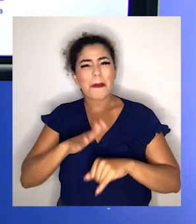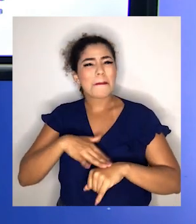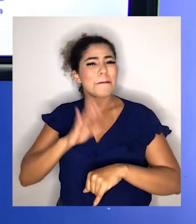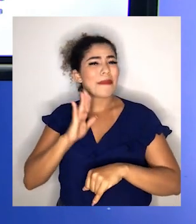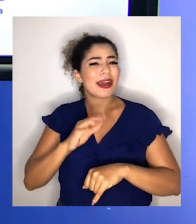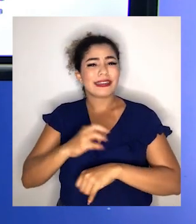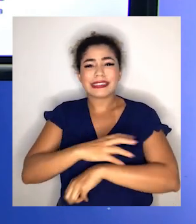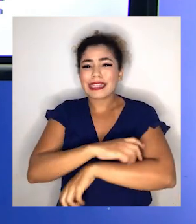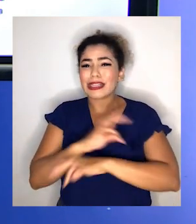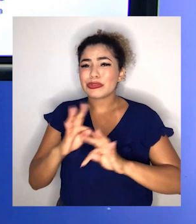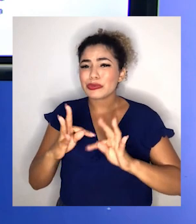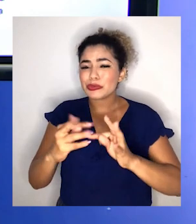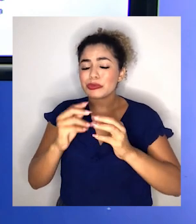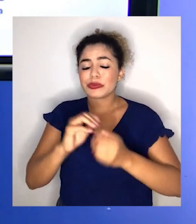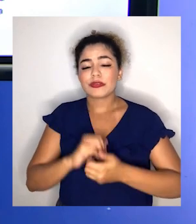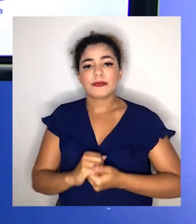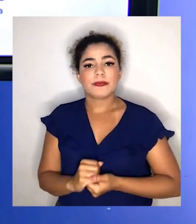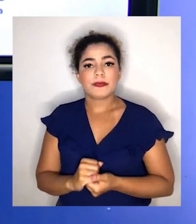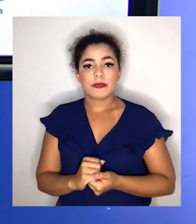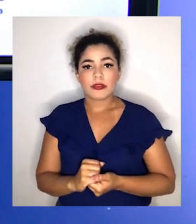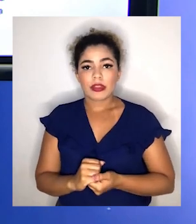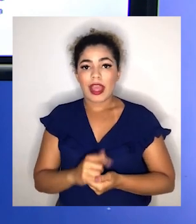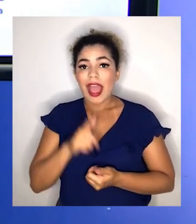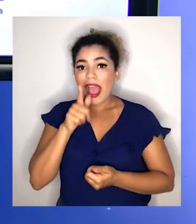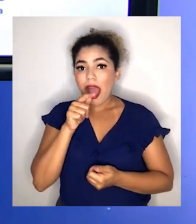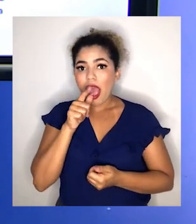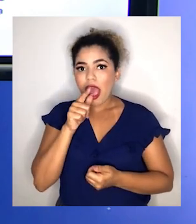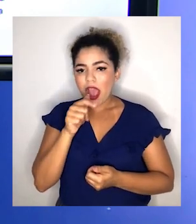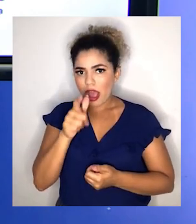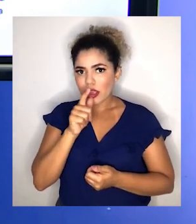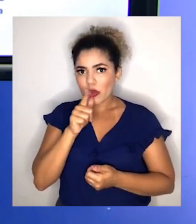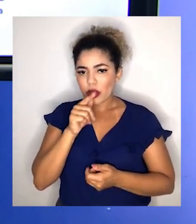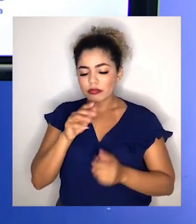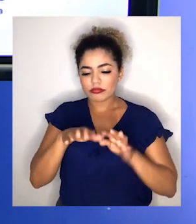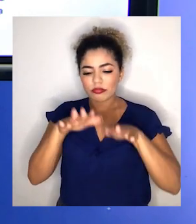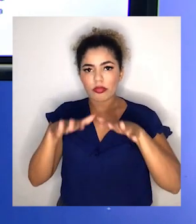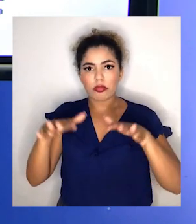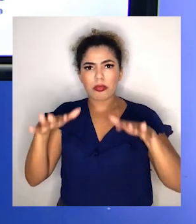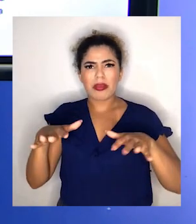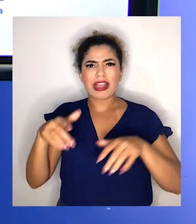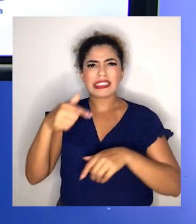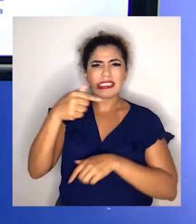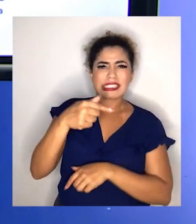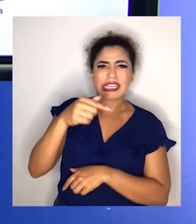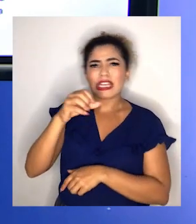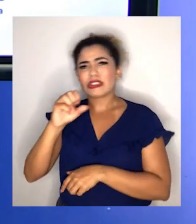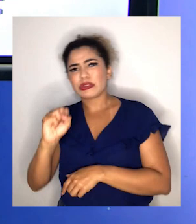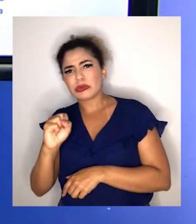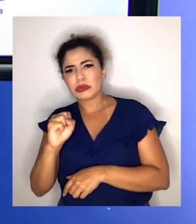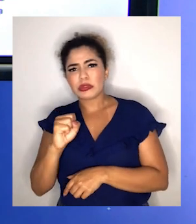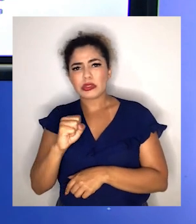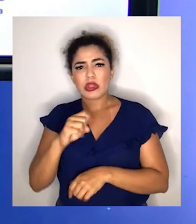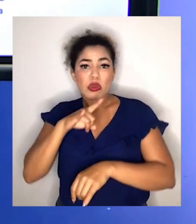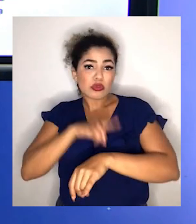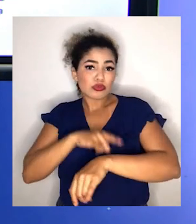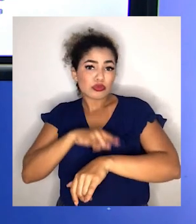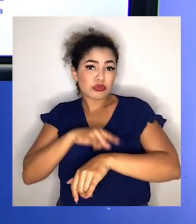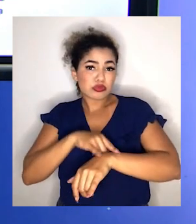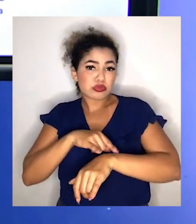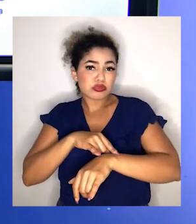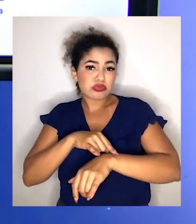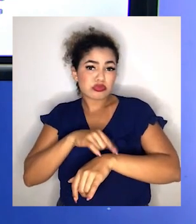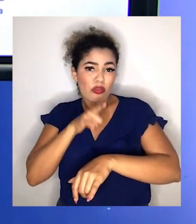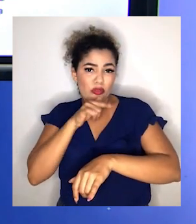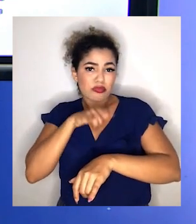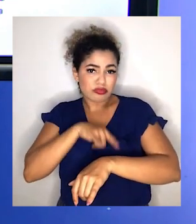mais ácido de todos na classificação. Água do mar, com pH entre 7 e 8. A urina, com pH